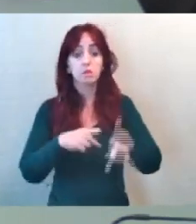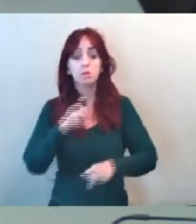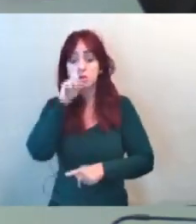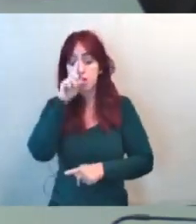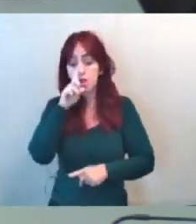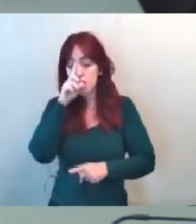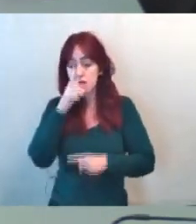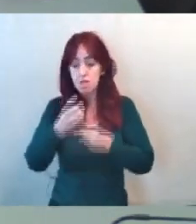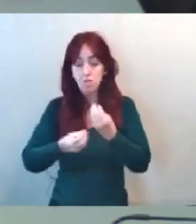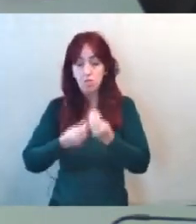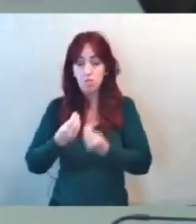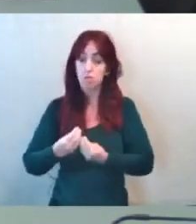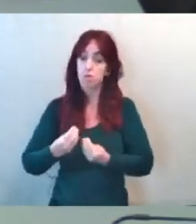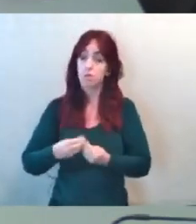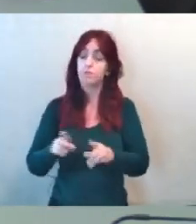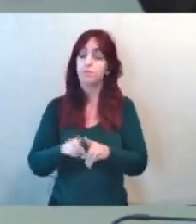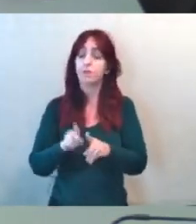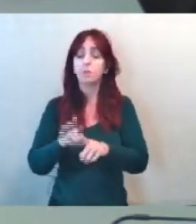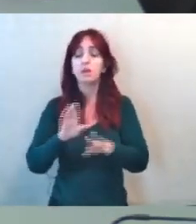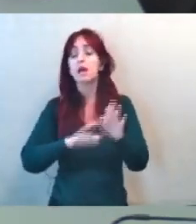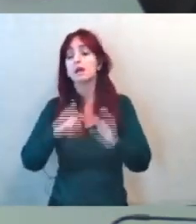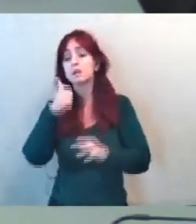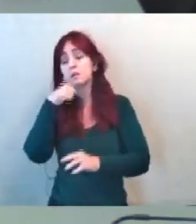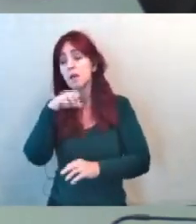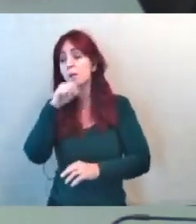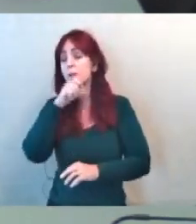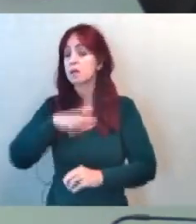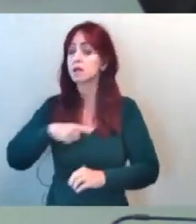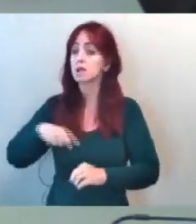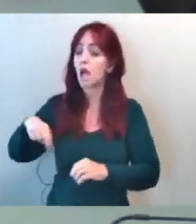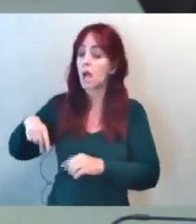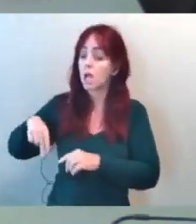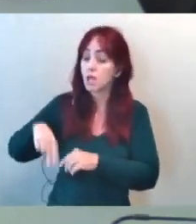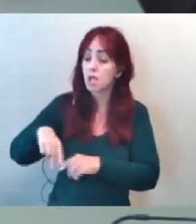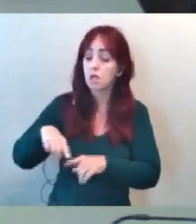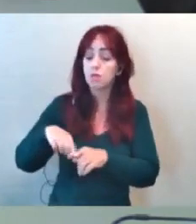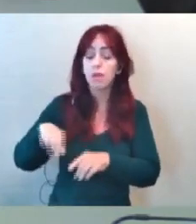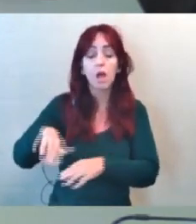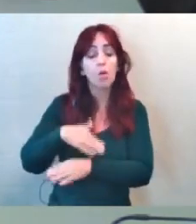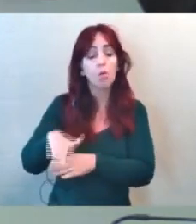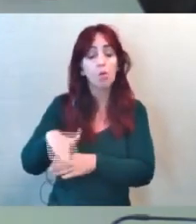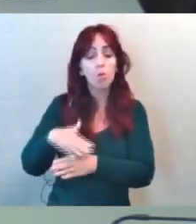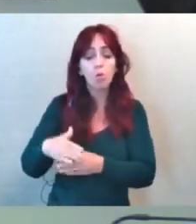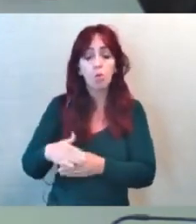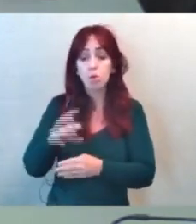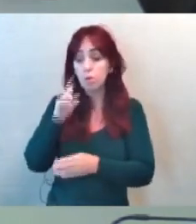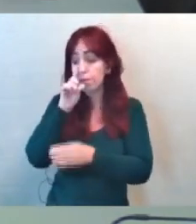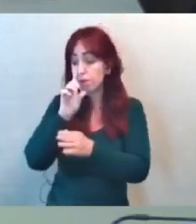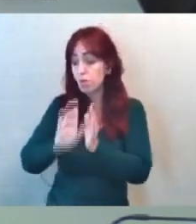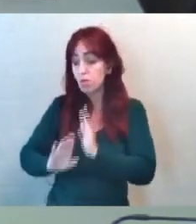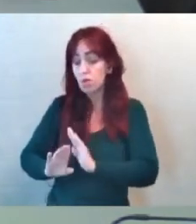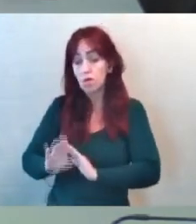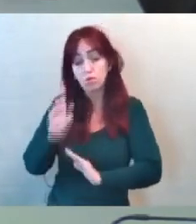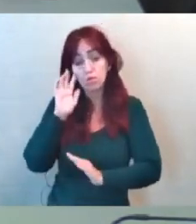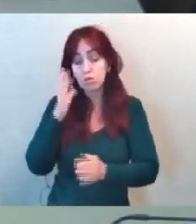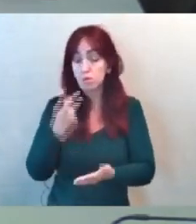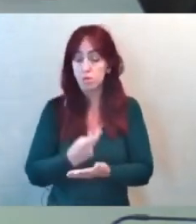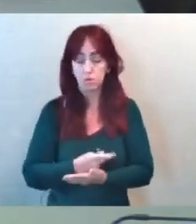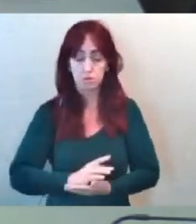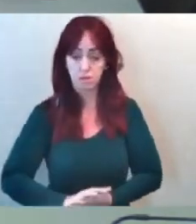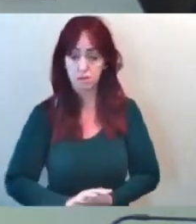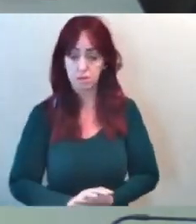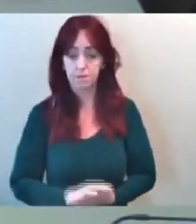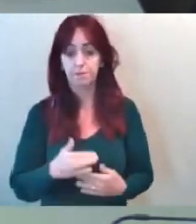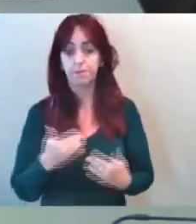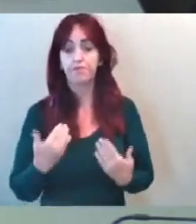né, às vezes, de uma mãe que está caminhando numa calçada com uma criança em risco, eu não sei, né, o que pode ser feito. Então, é o que